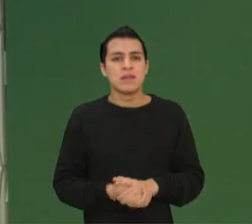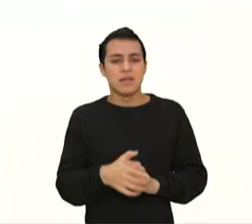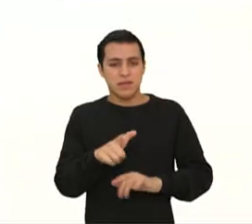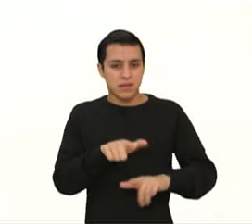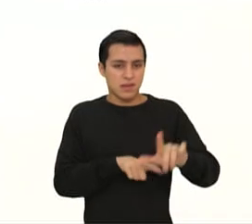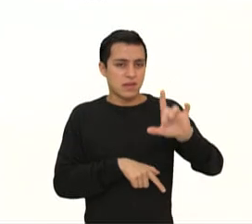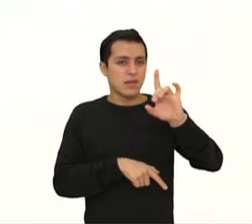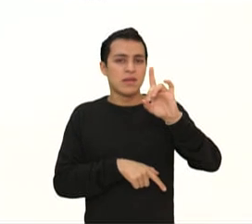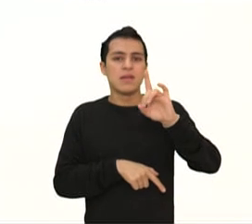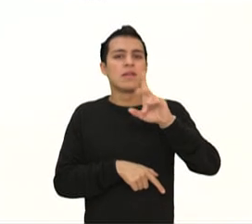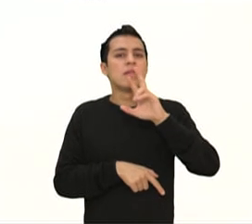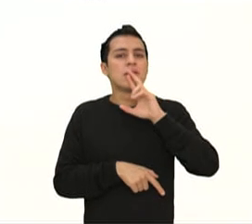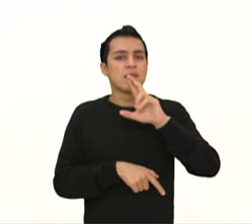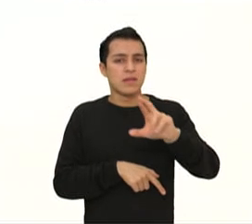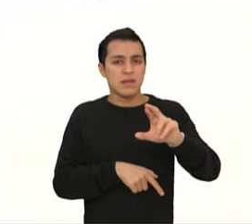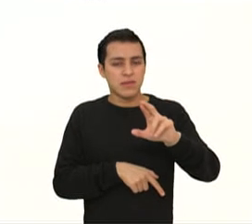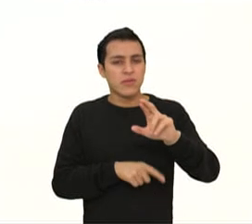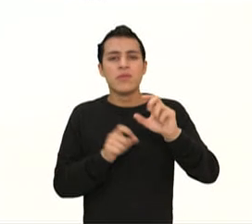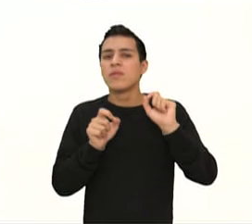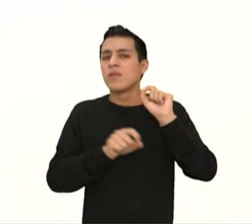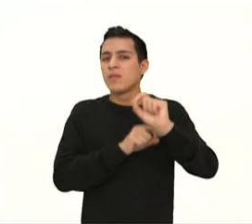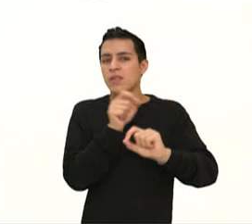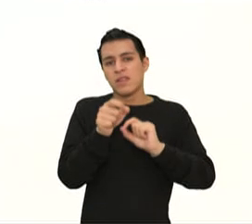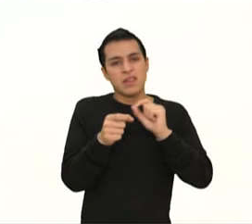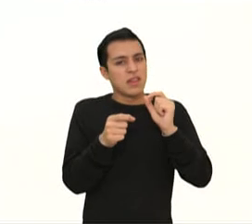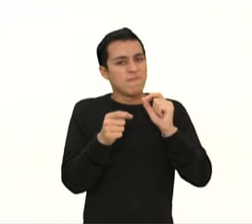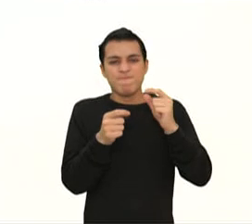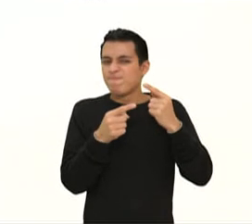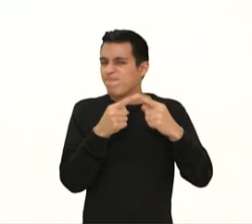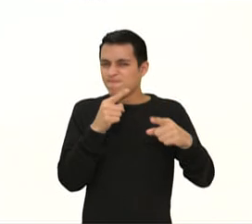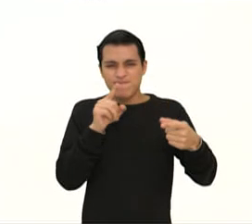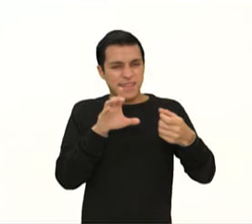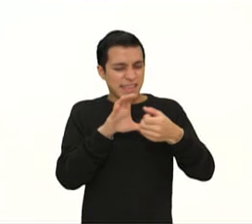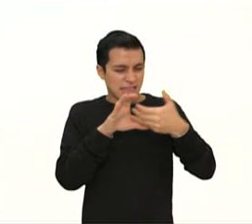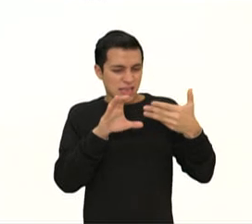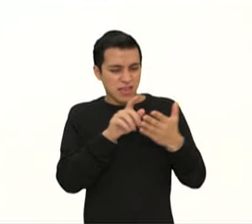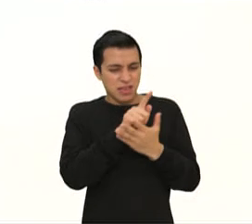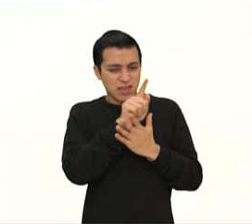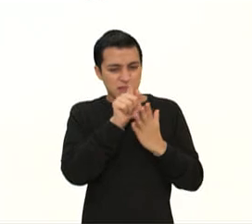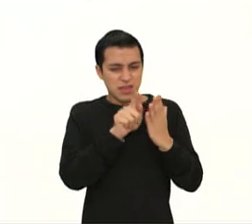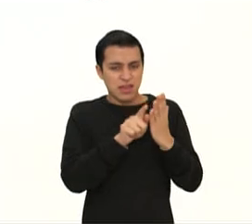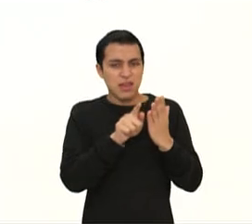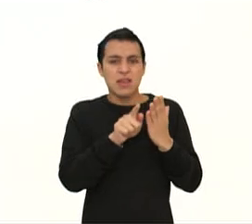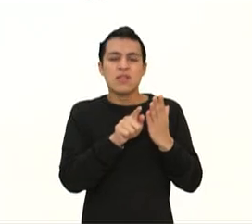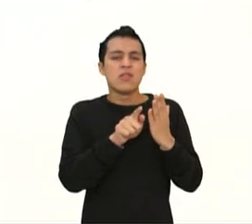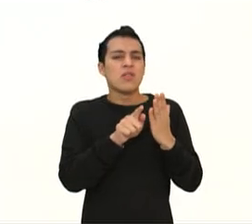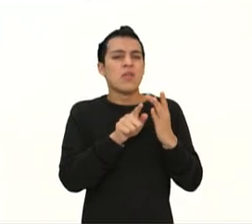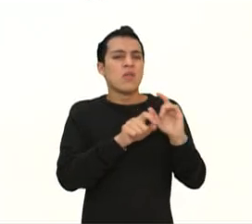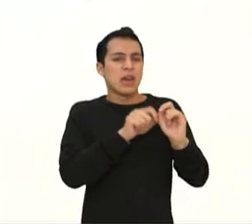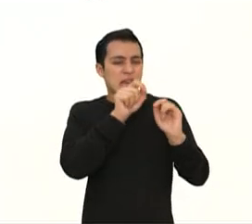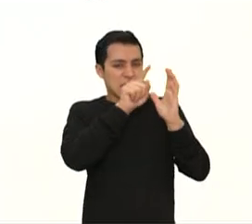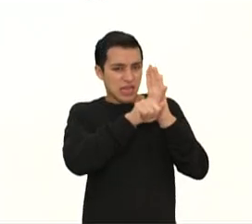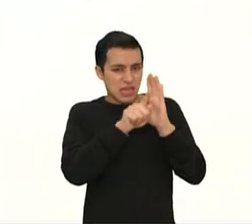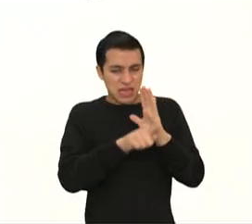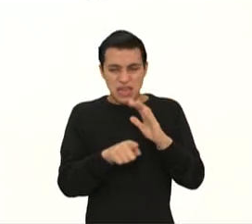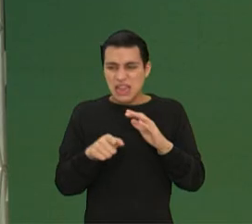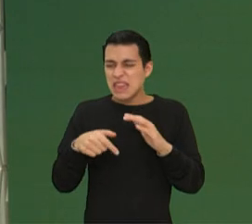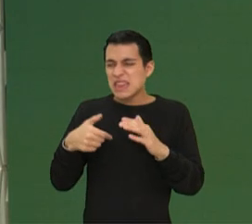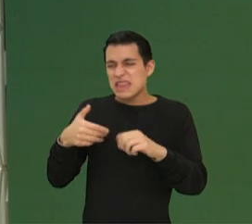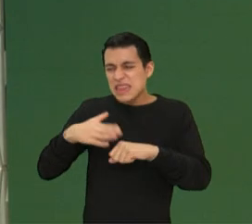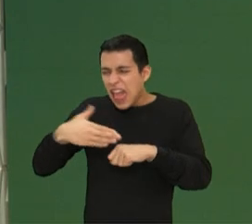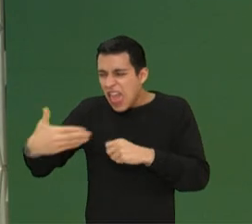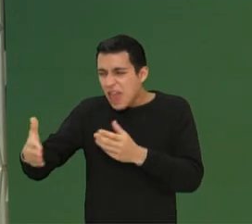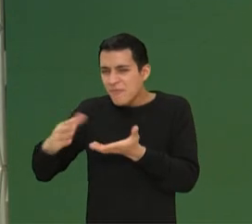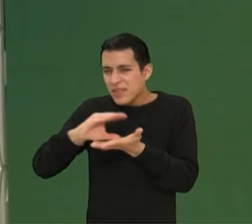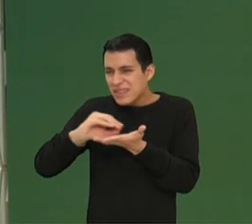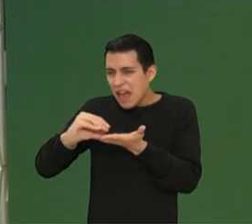Letra D é a resposta que não apresenta uma característica do gênero enquete. Coleta de dados por um longo tempo? Não. A enquete é